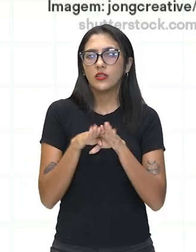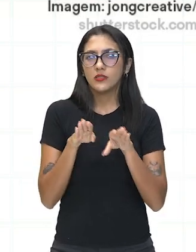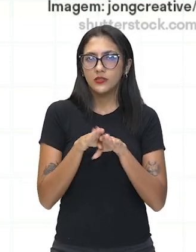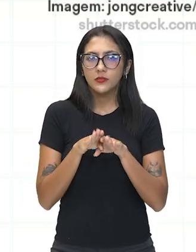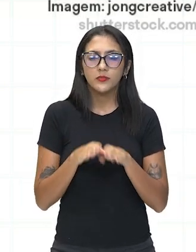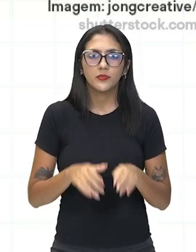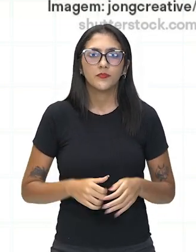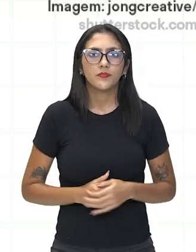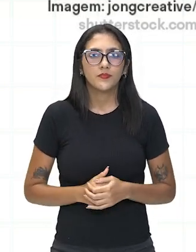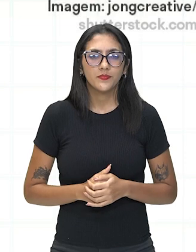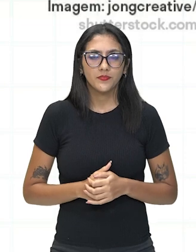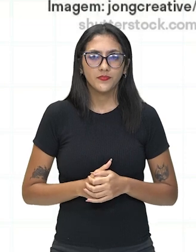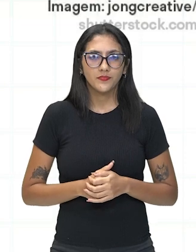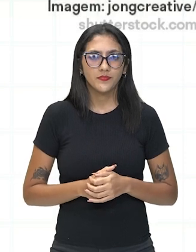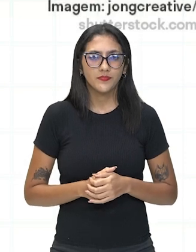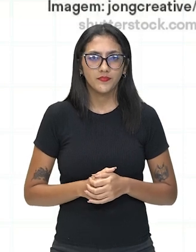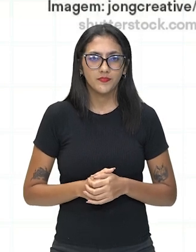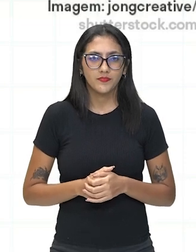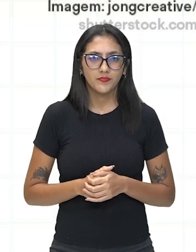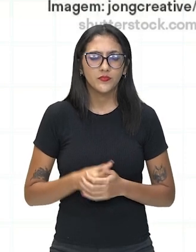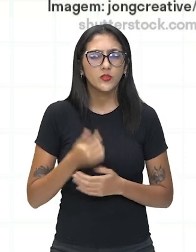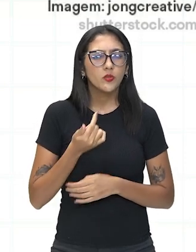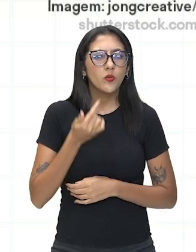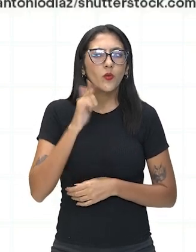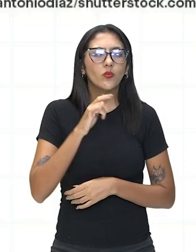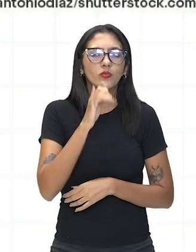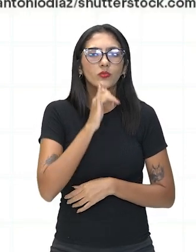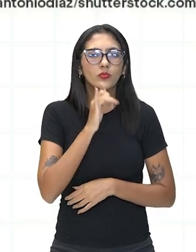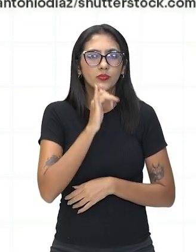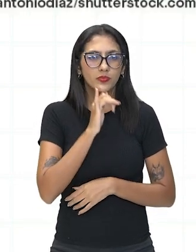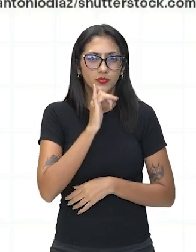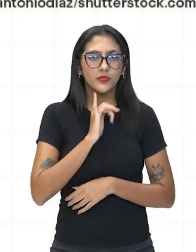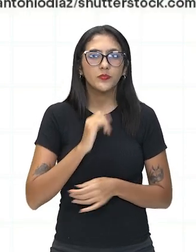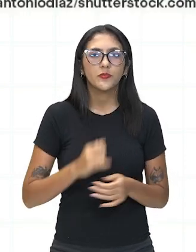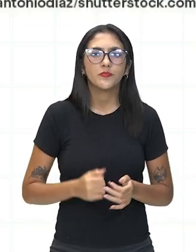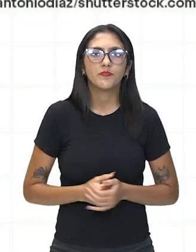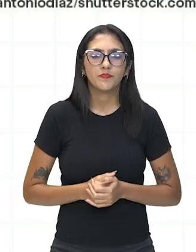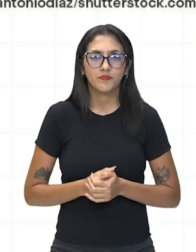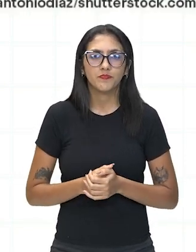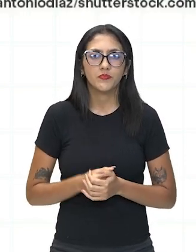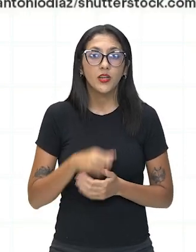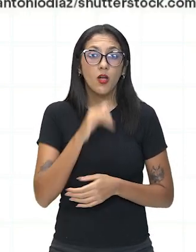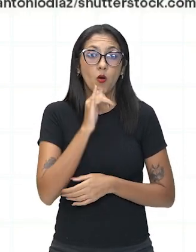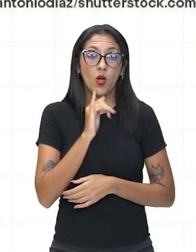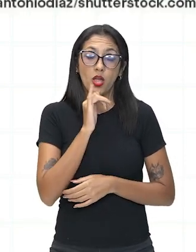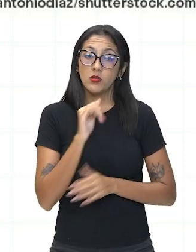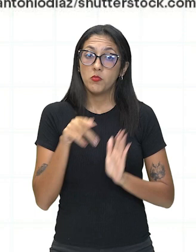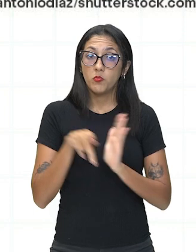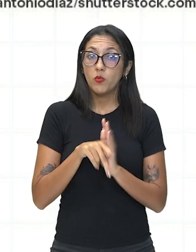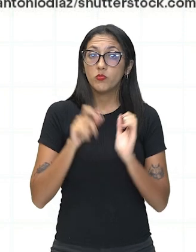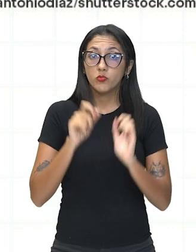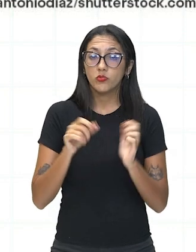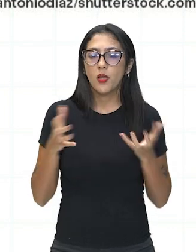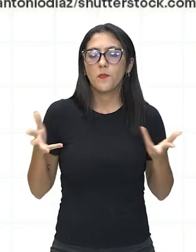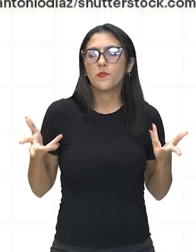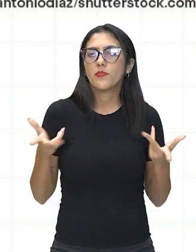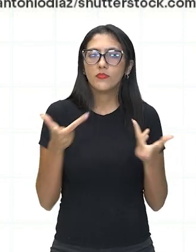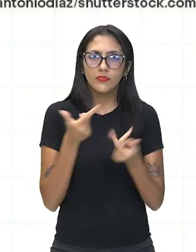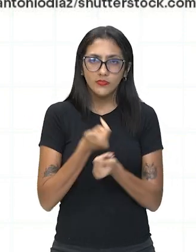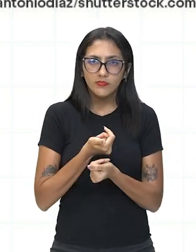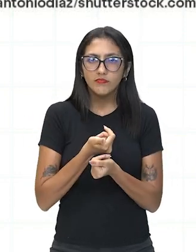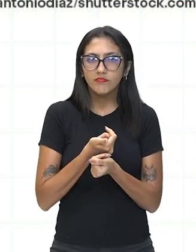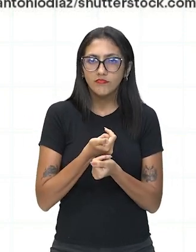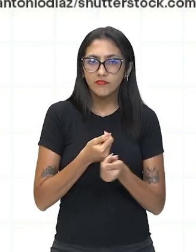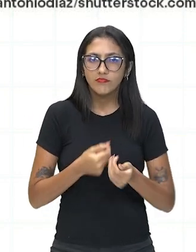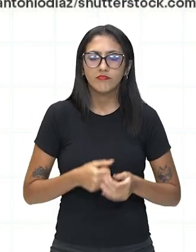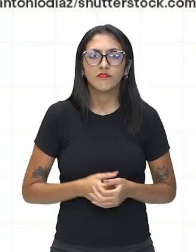right? Agora, o próximo que a gente vai ver é um exemplo sobre capacidade ou habilidade.